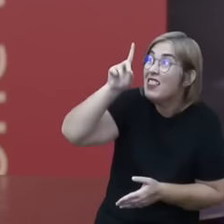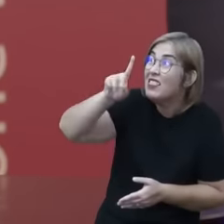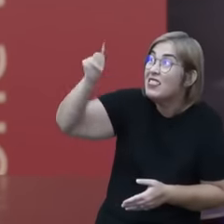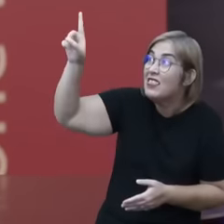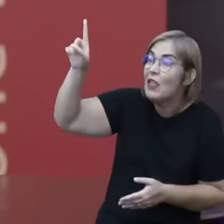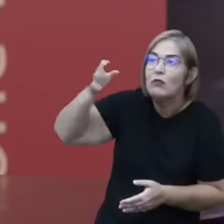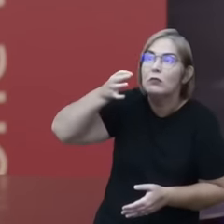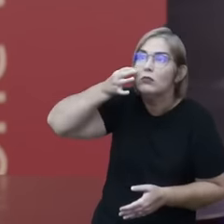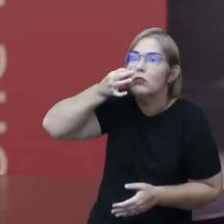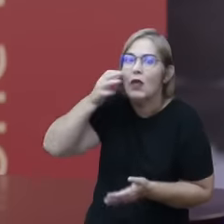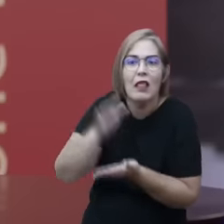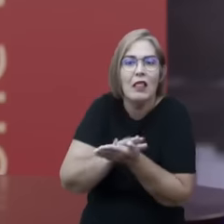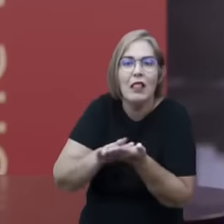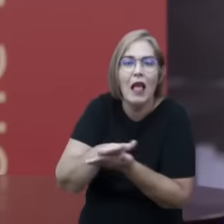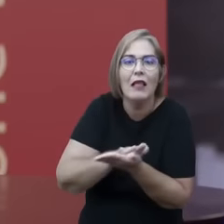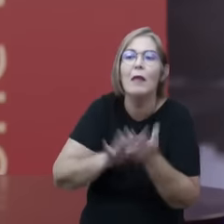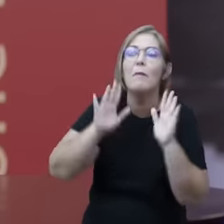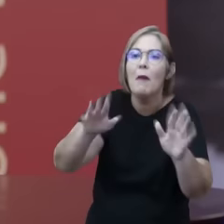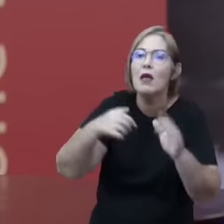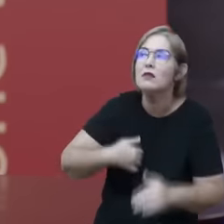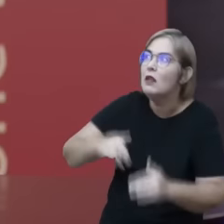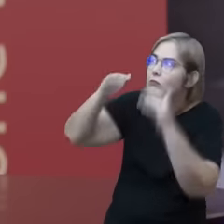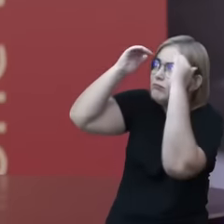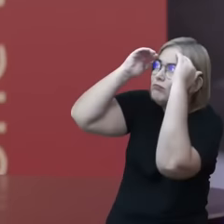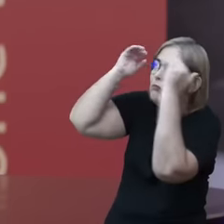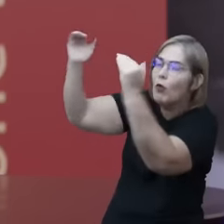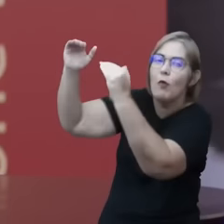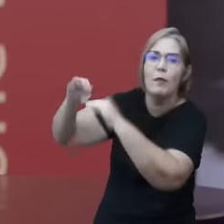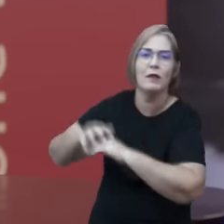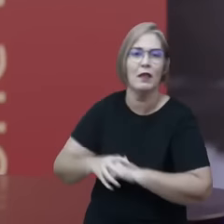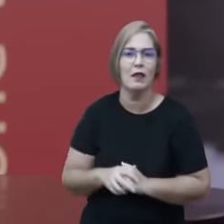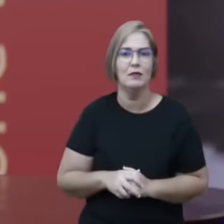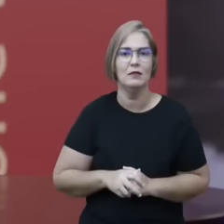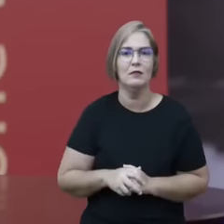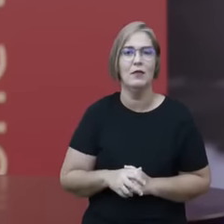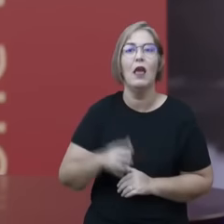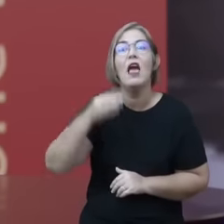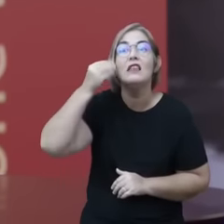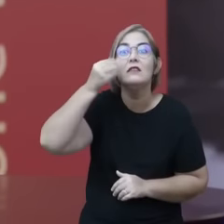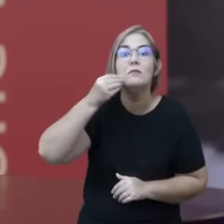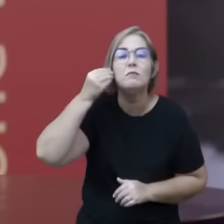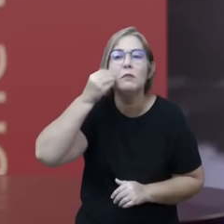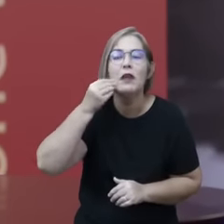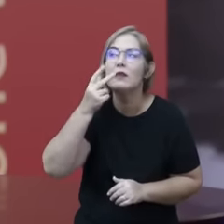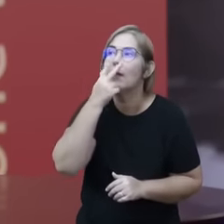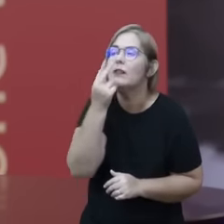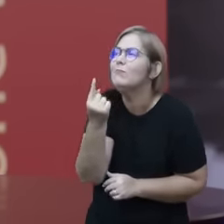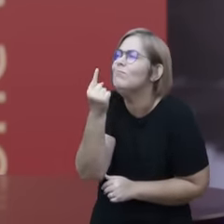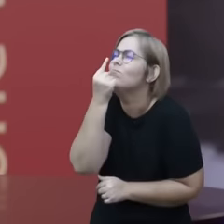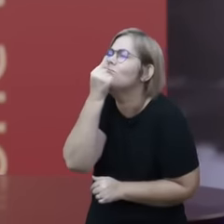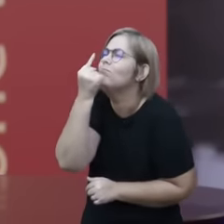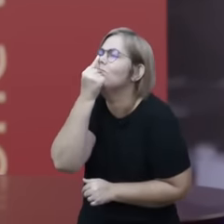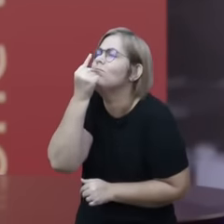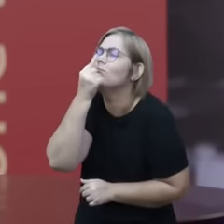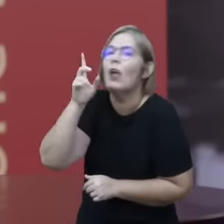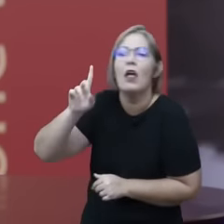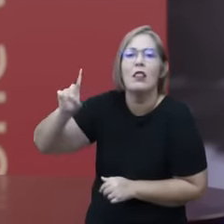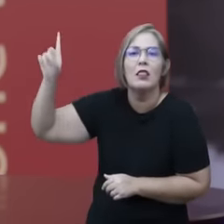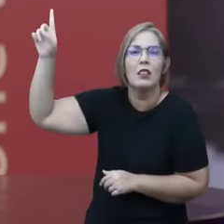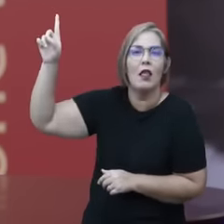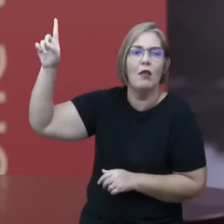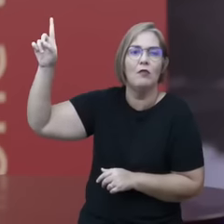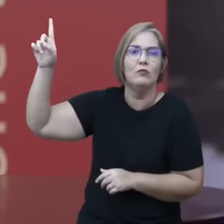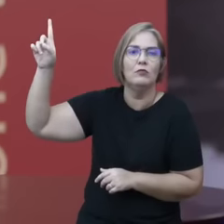sentido da existência de Deus e da experiência, não é, de Deus que